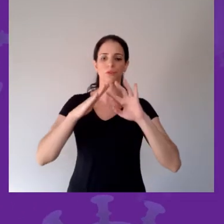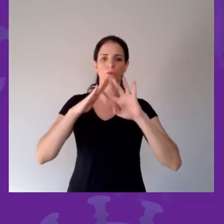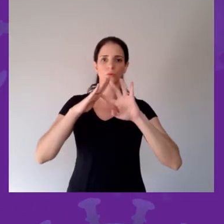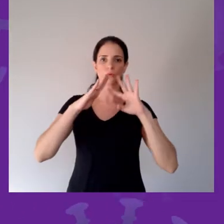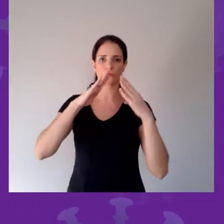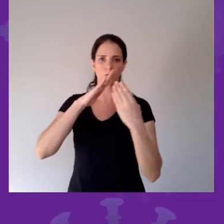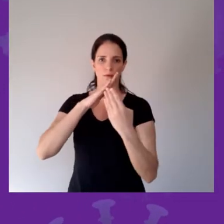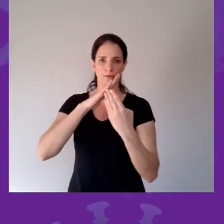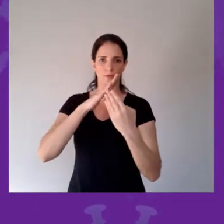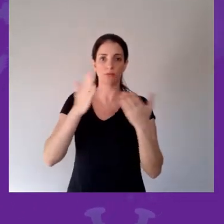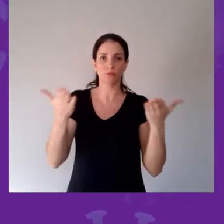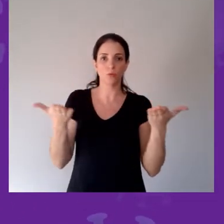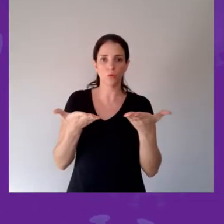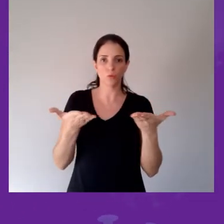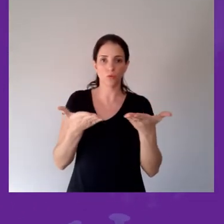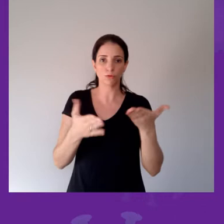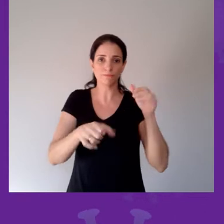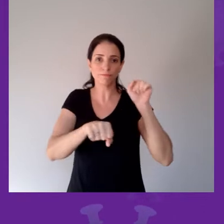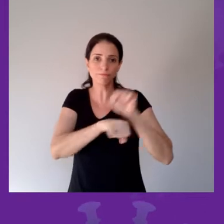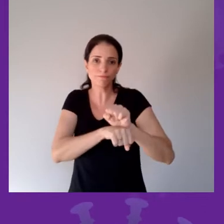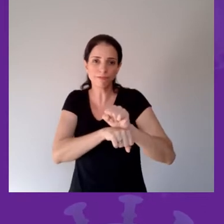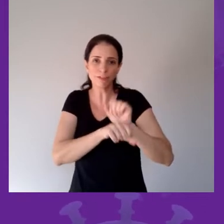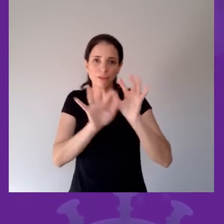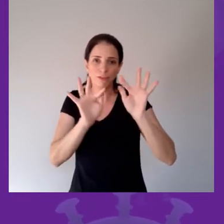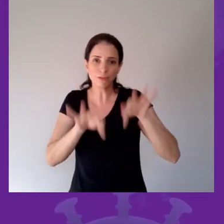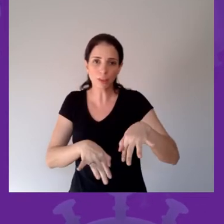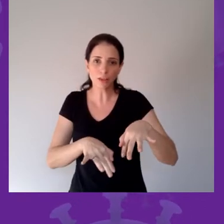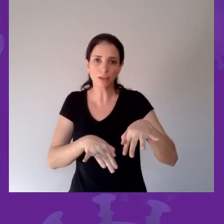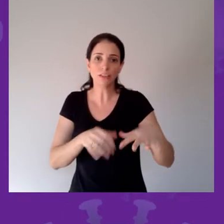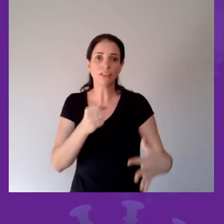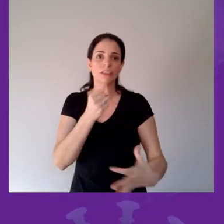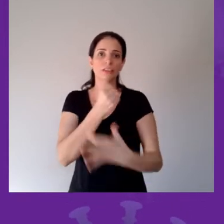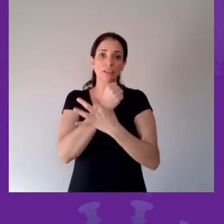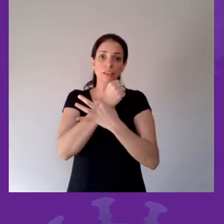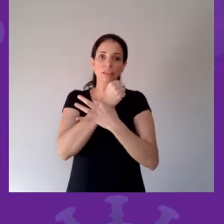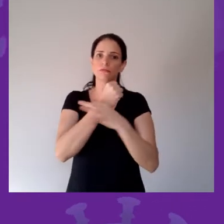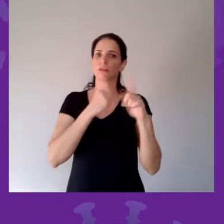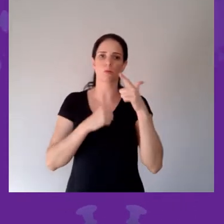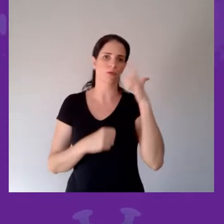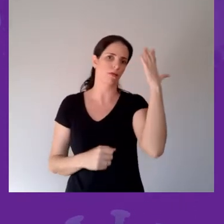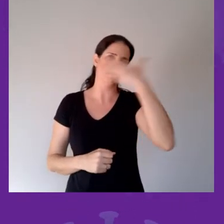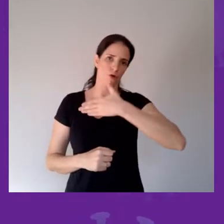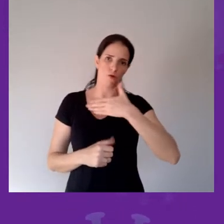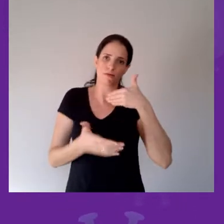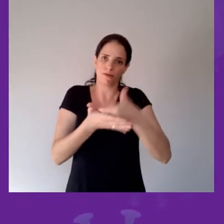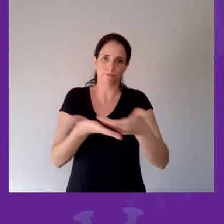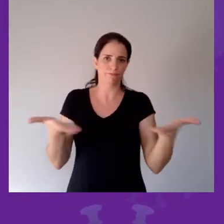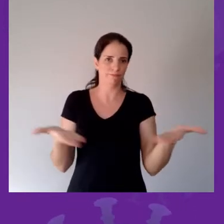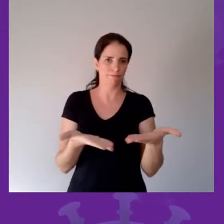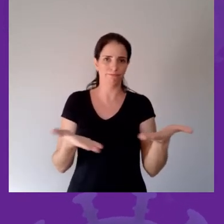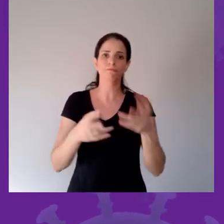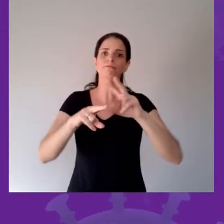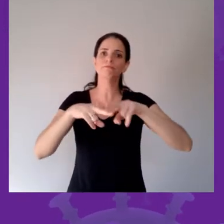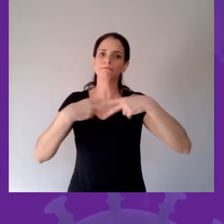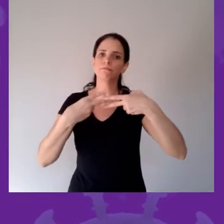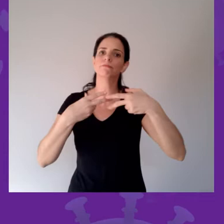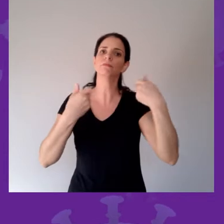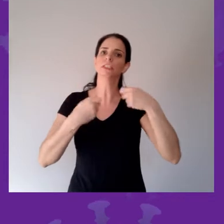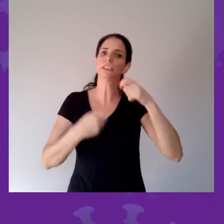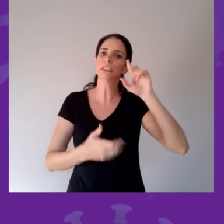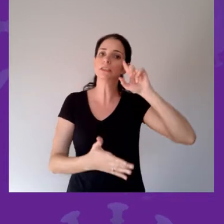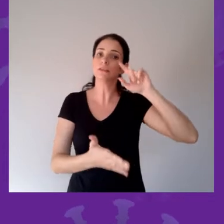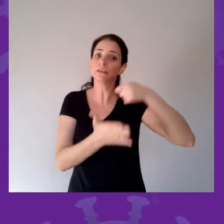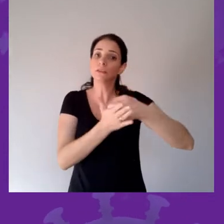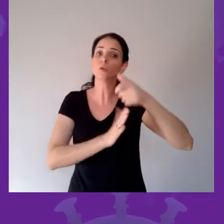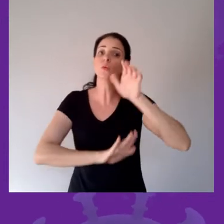nós não temos nenhuma evidência ainda de que é seguro sair da quarentena. Então, por isso que nós temos que ter muito cuidado